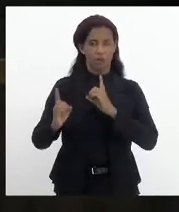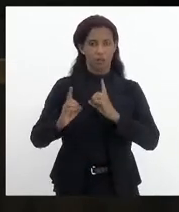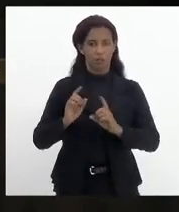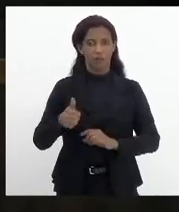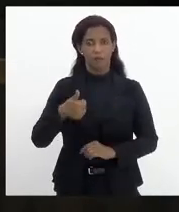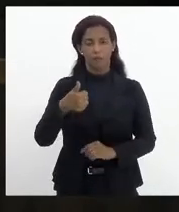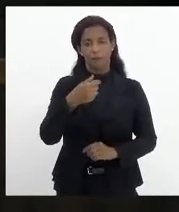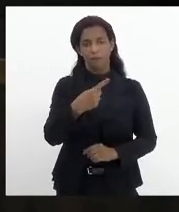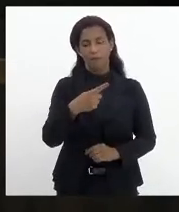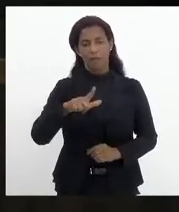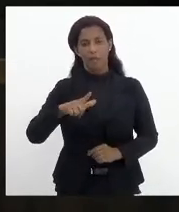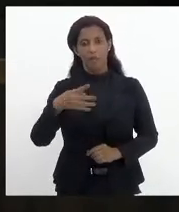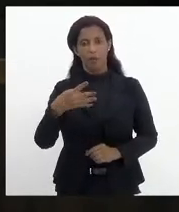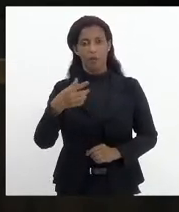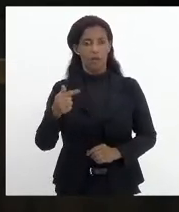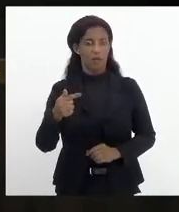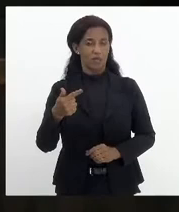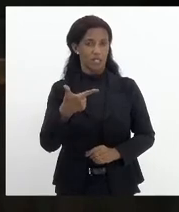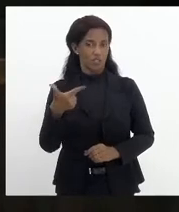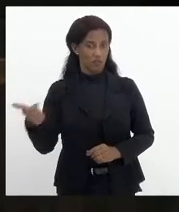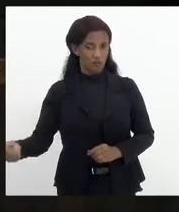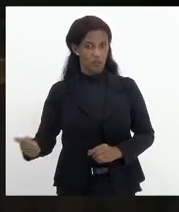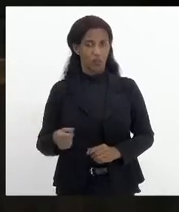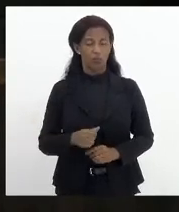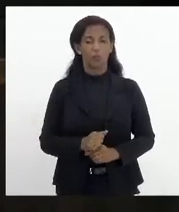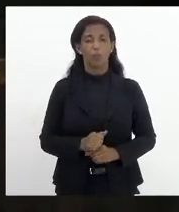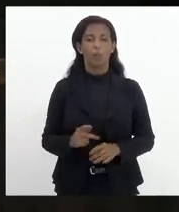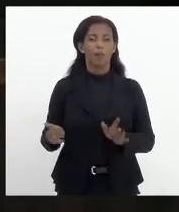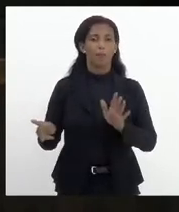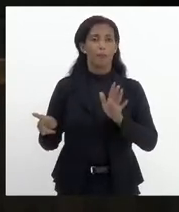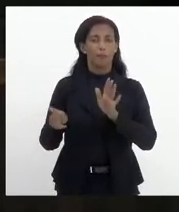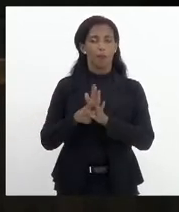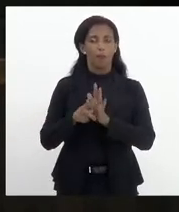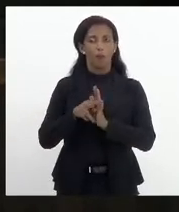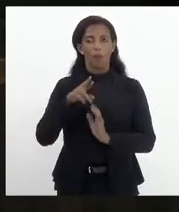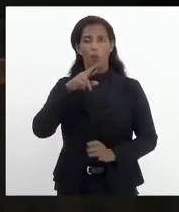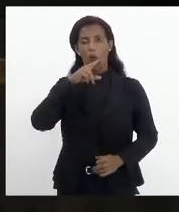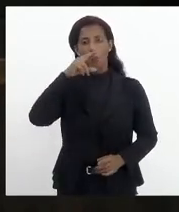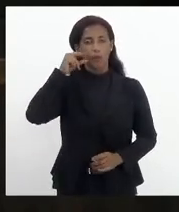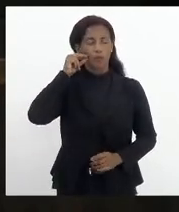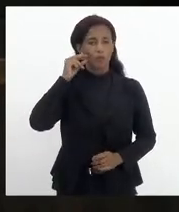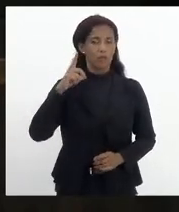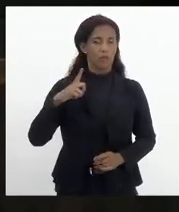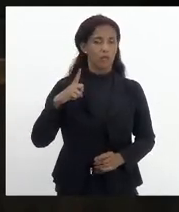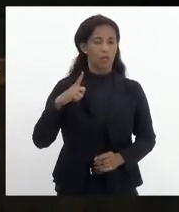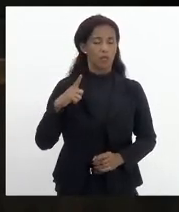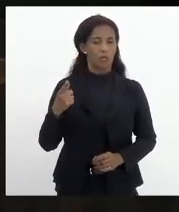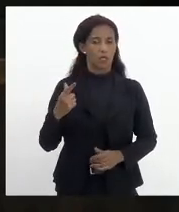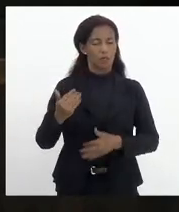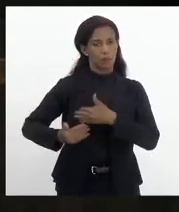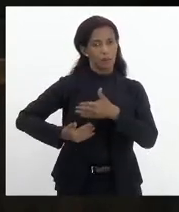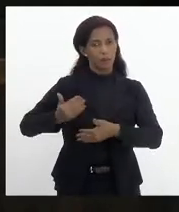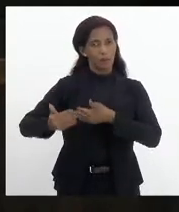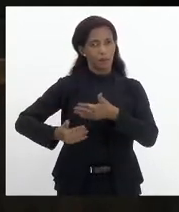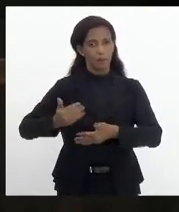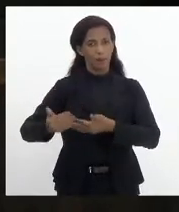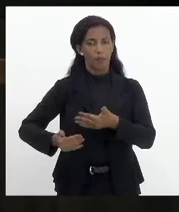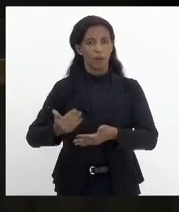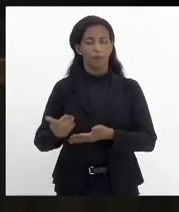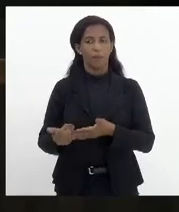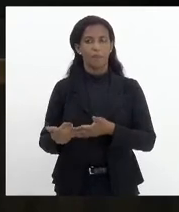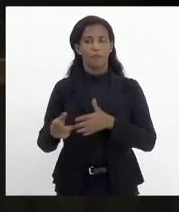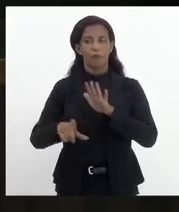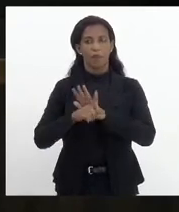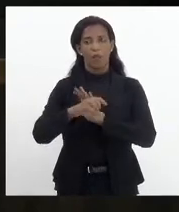única, projeto de lei 4792 de 21, de autoria do deputado Rosenberg Reis, que dispõe sobre a prorrogação dos prazos instituídos pela